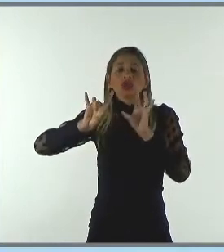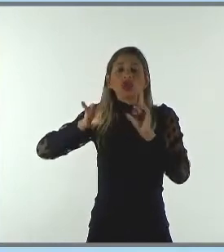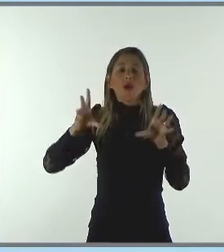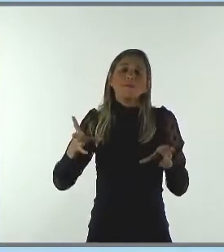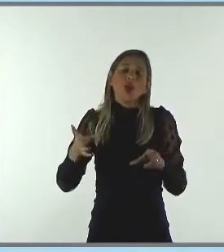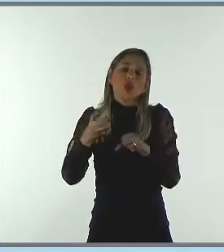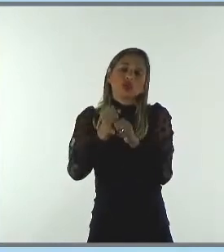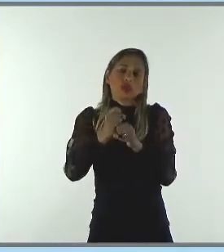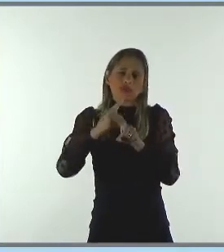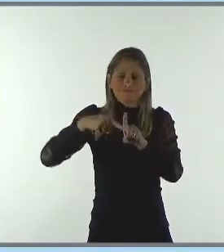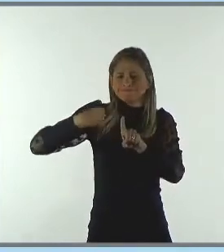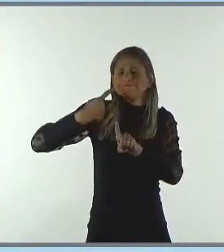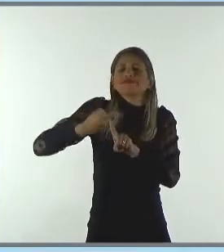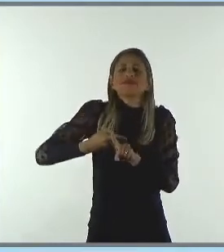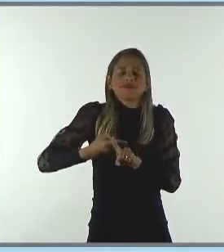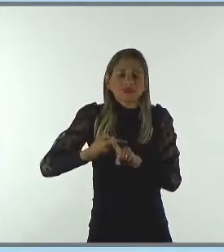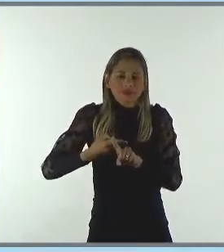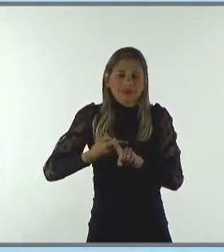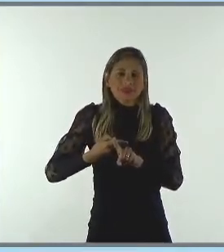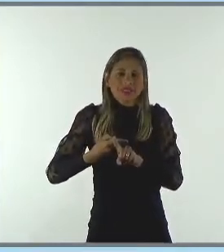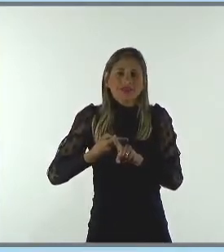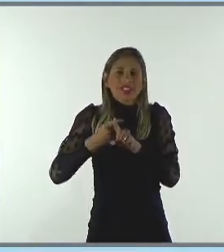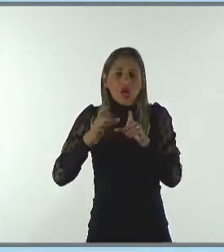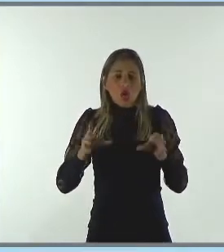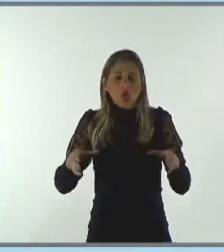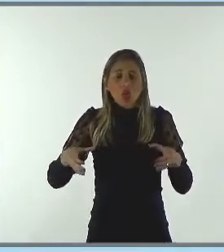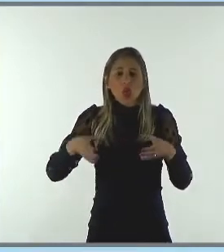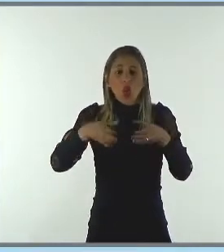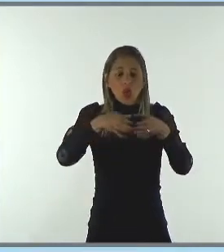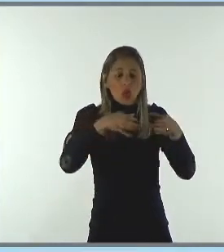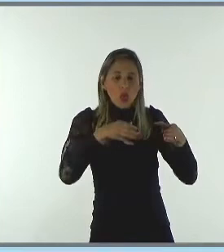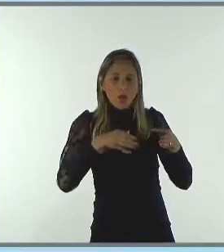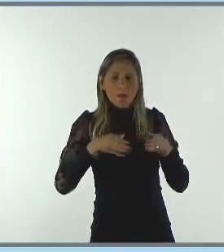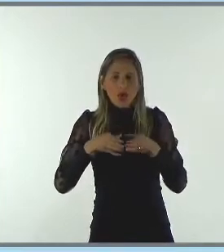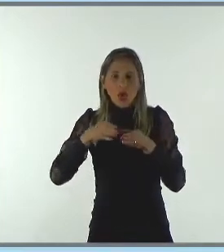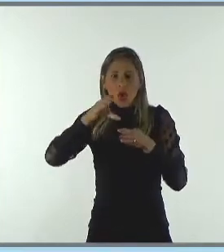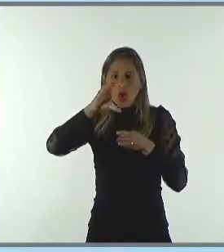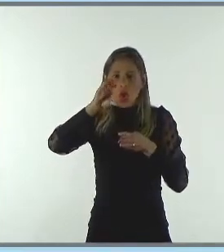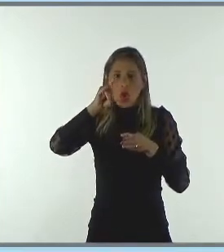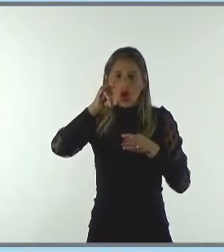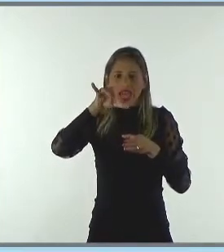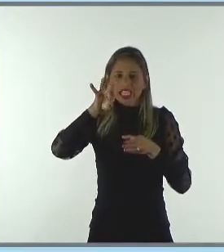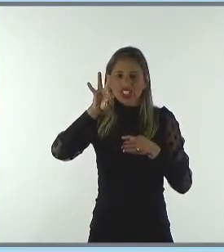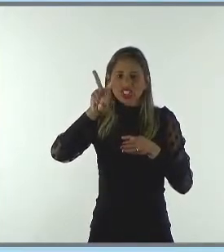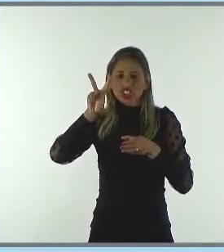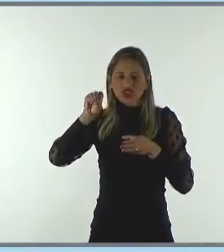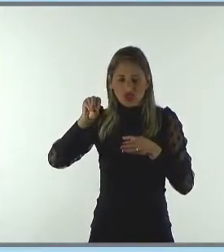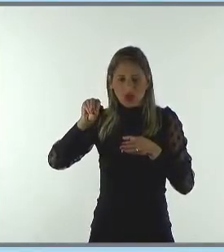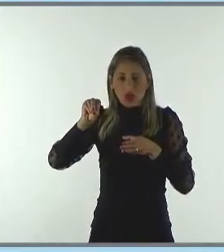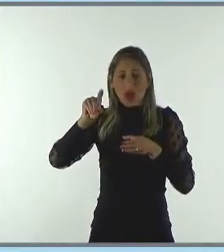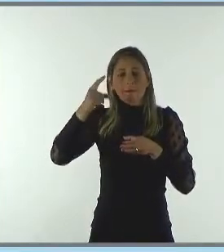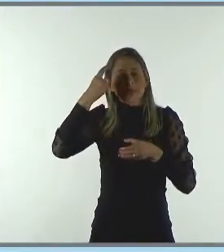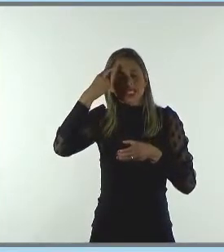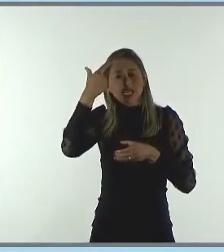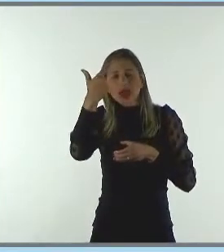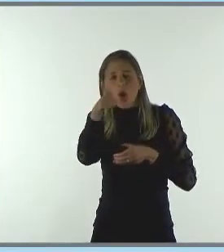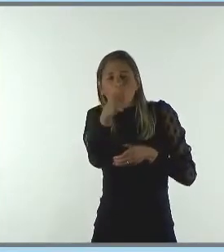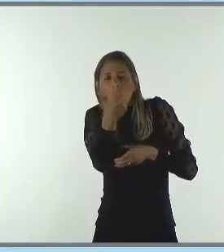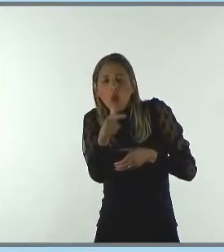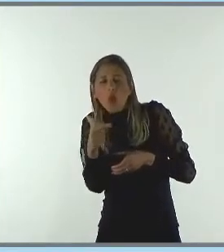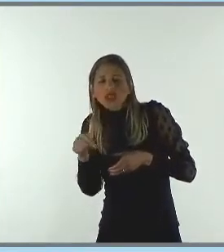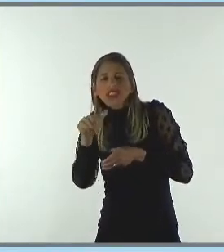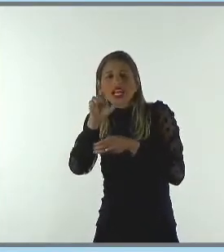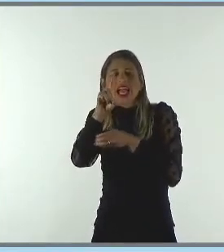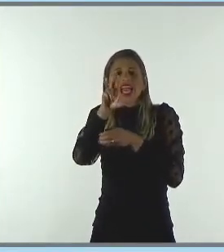multiplicar, né? Se ele se tornar coletivo. E aí é importante pensar nas muitas editoras que